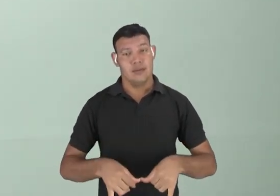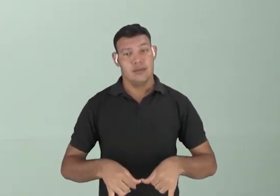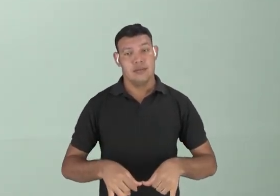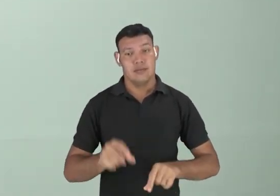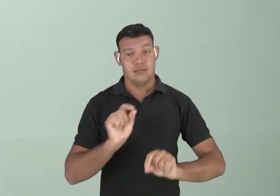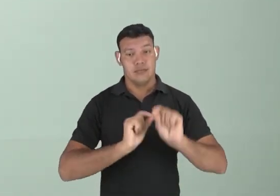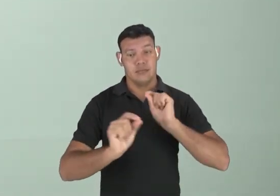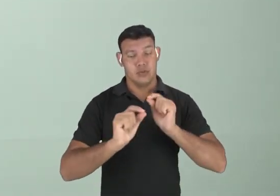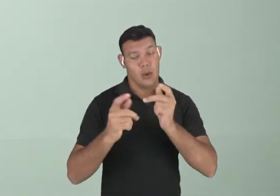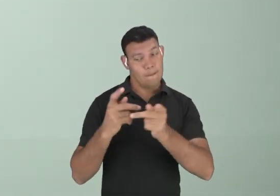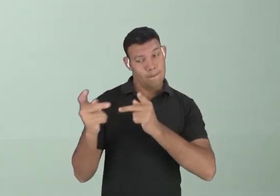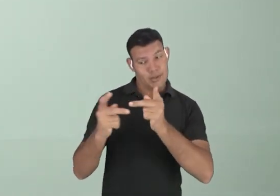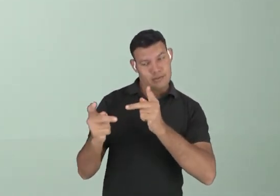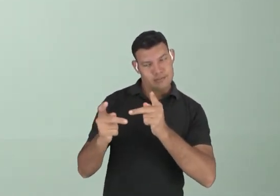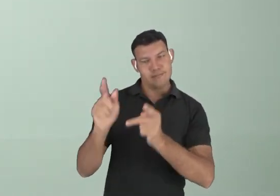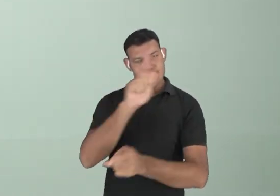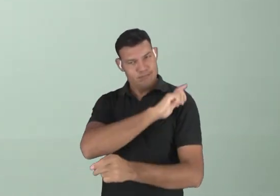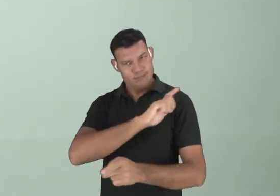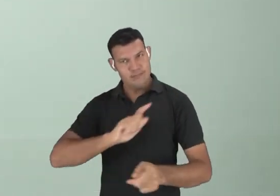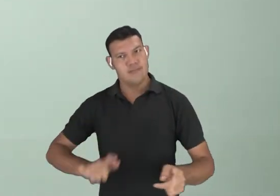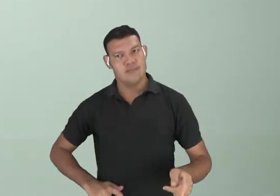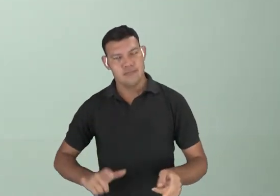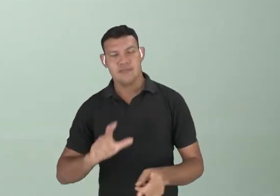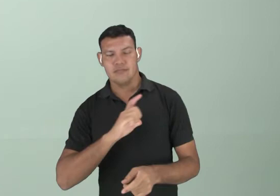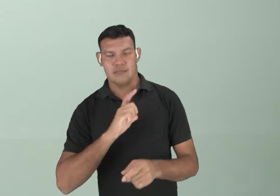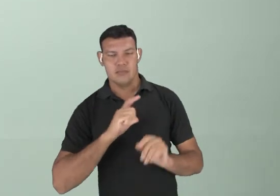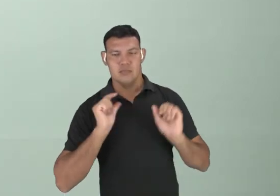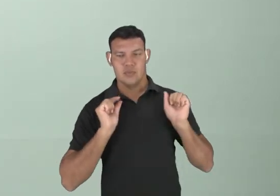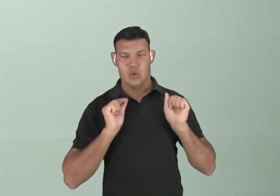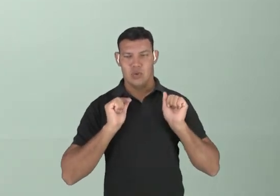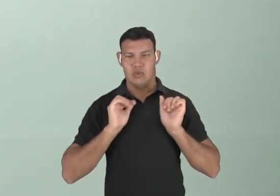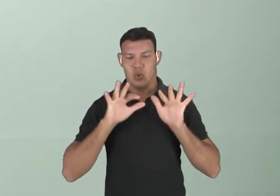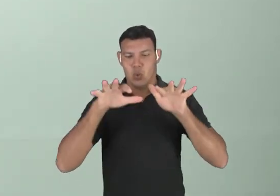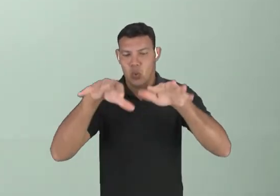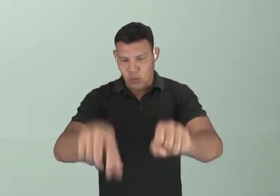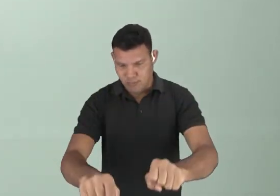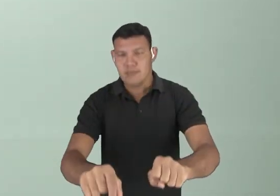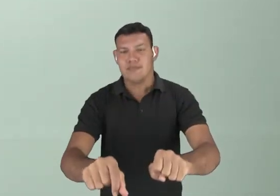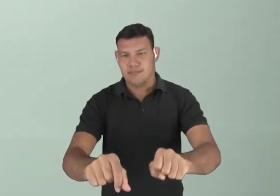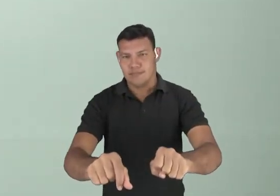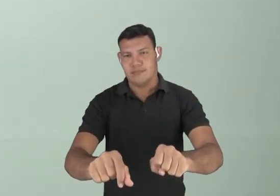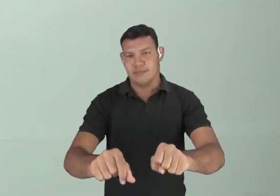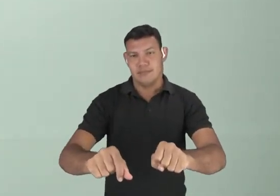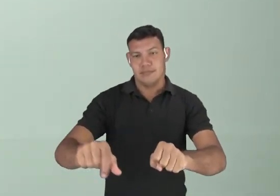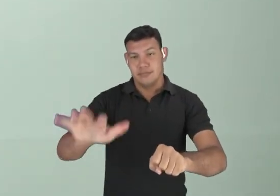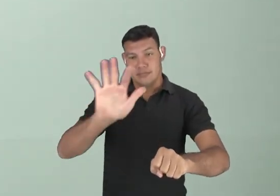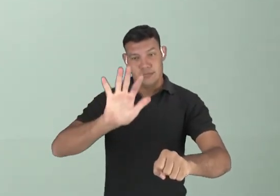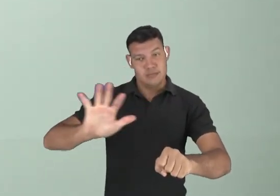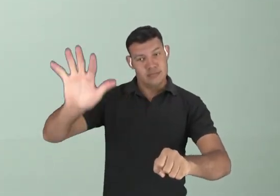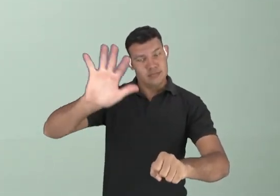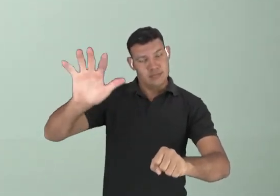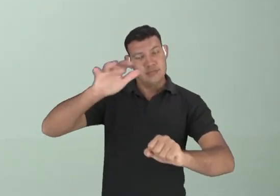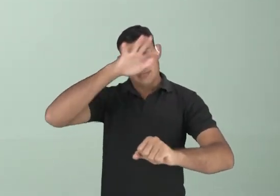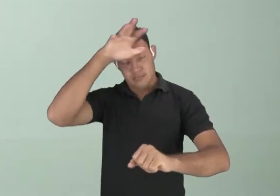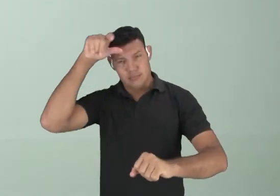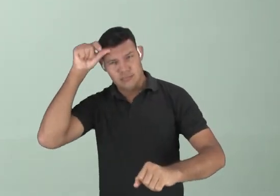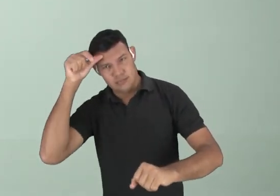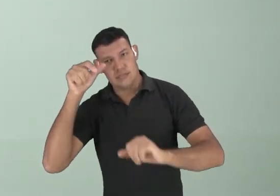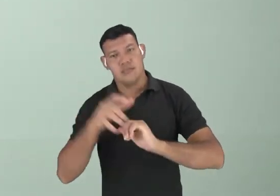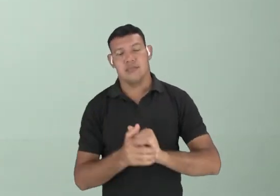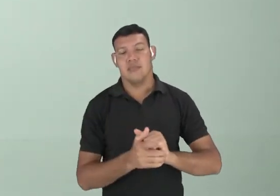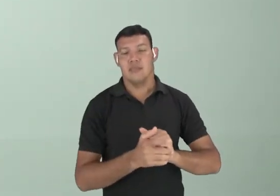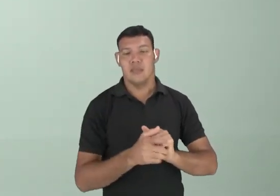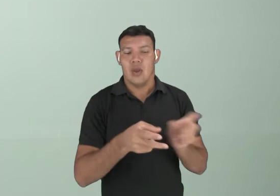sempre foi o projeto do governo, de ter o povoamento da região, e a mineração também teve esse